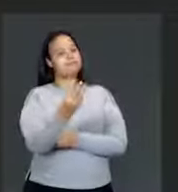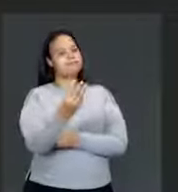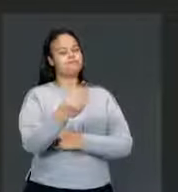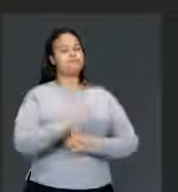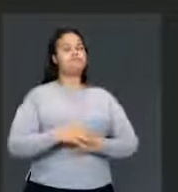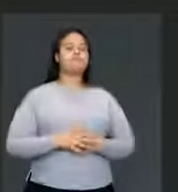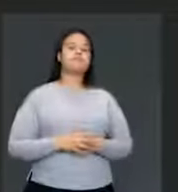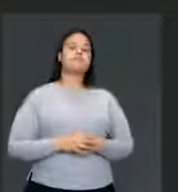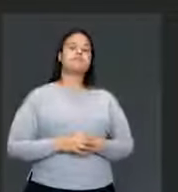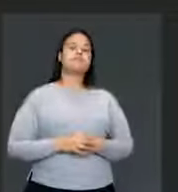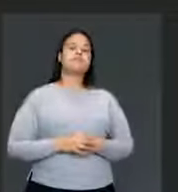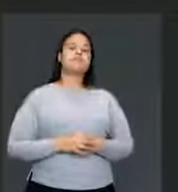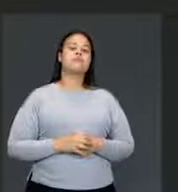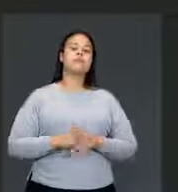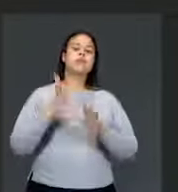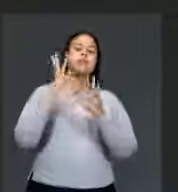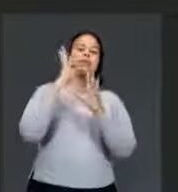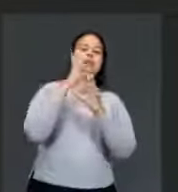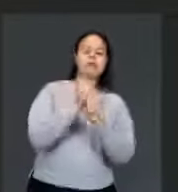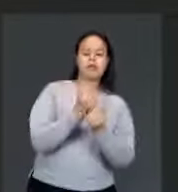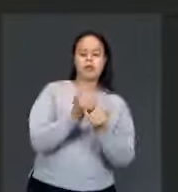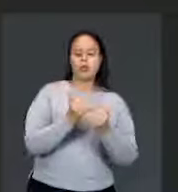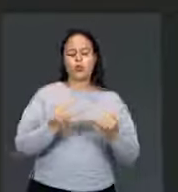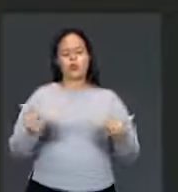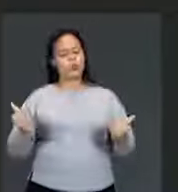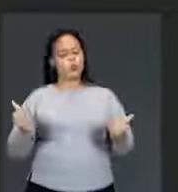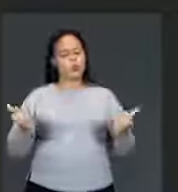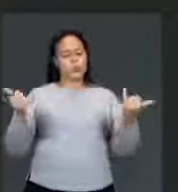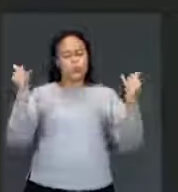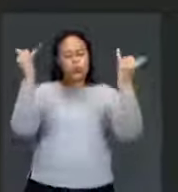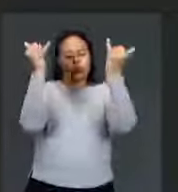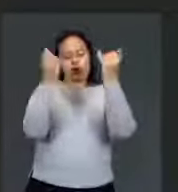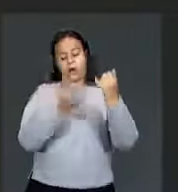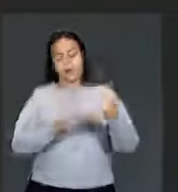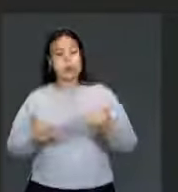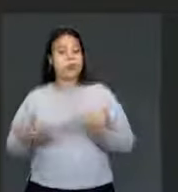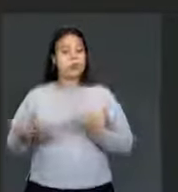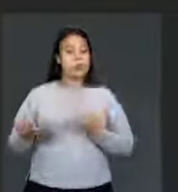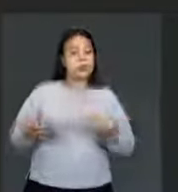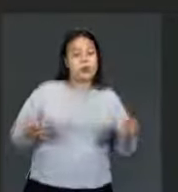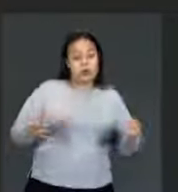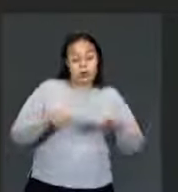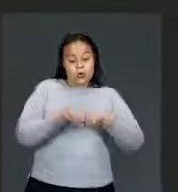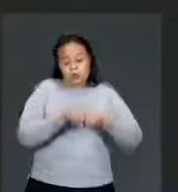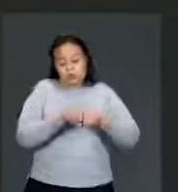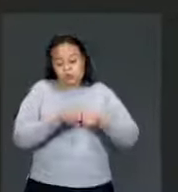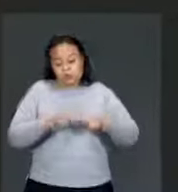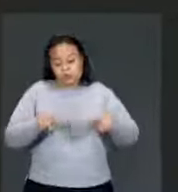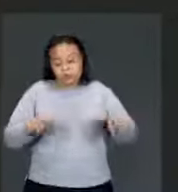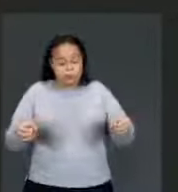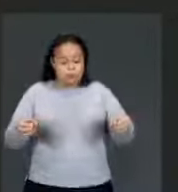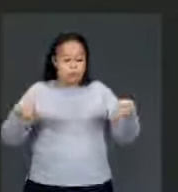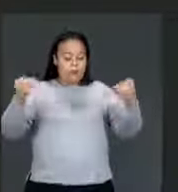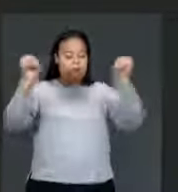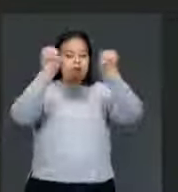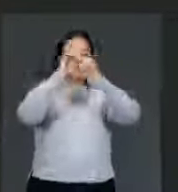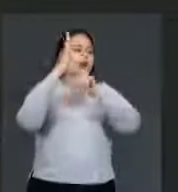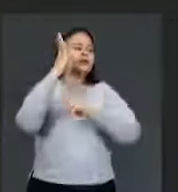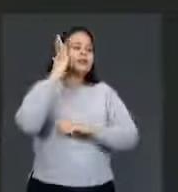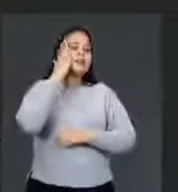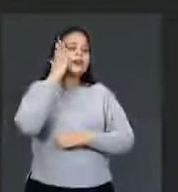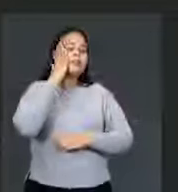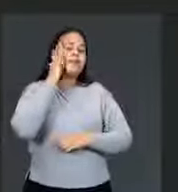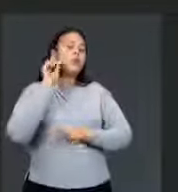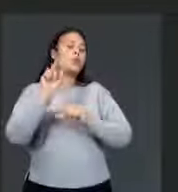Determine a intensidade de corrente elétrica que percorre um fio condutor, sabendo que, durante